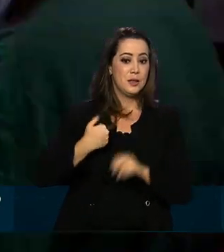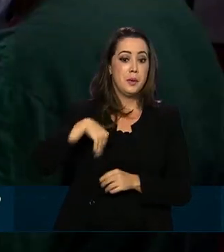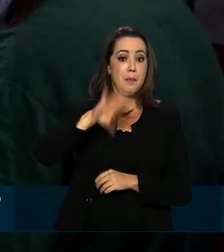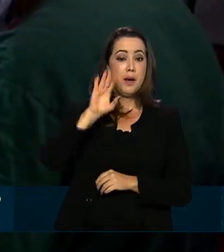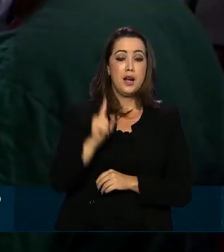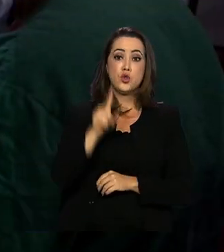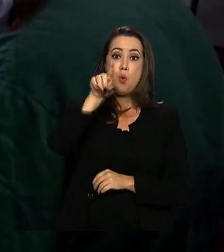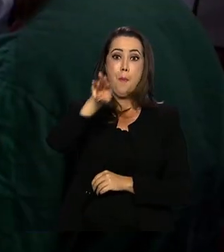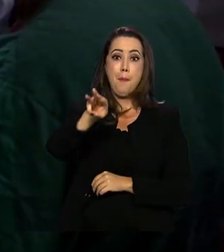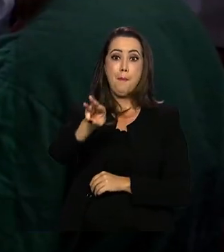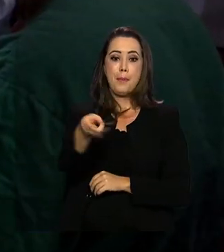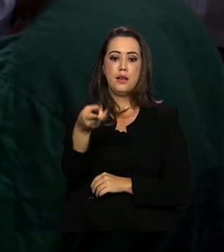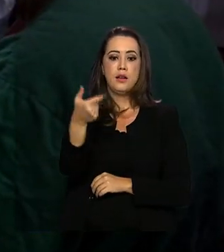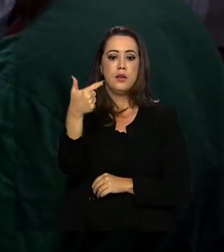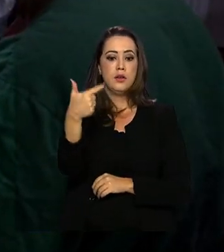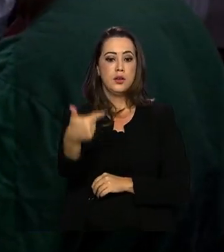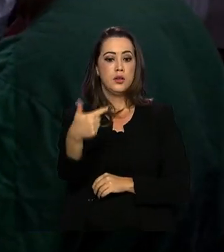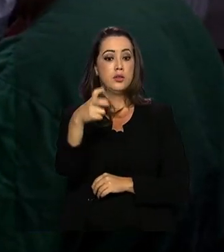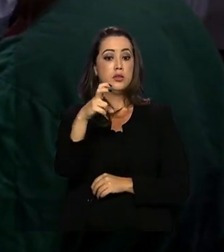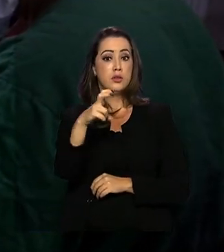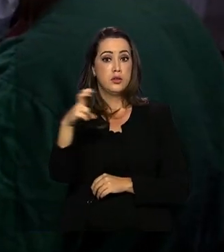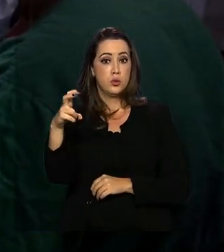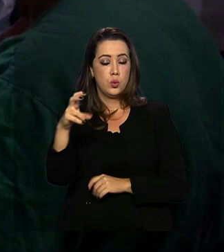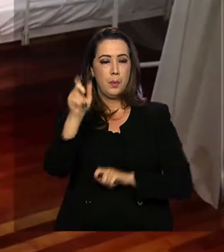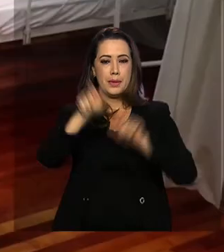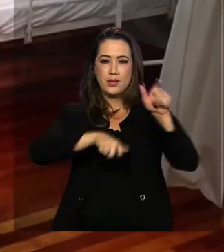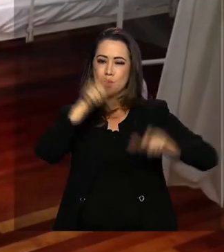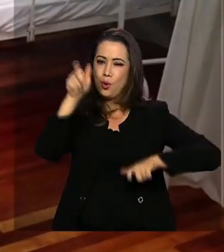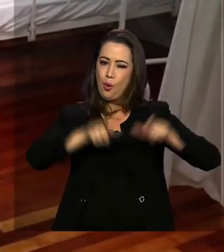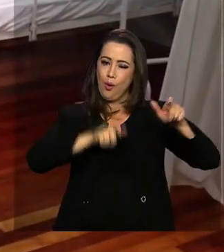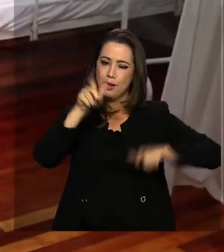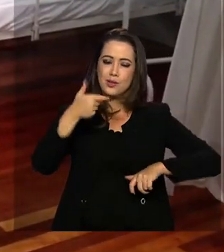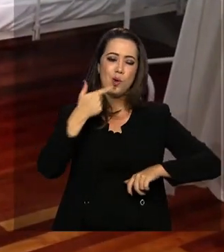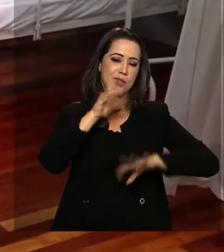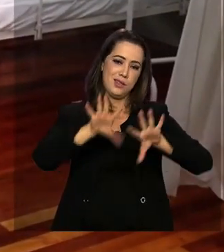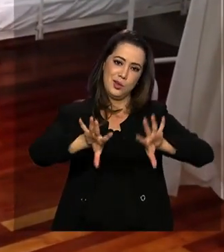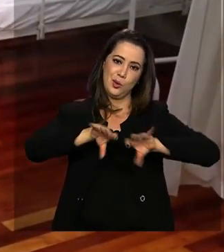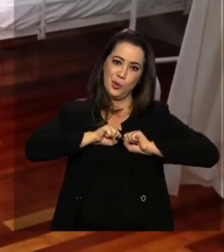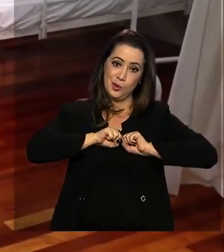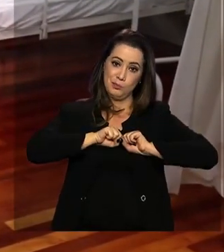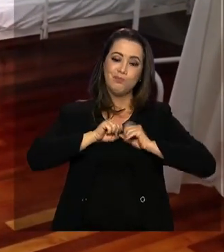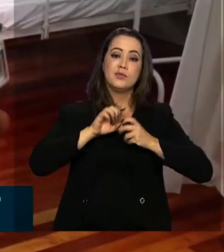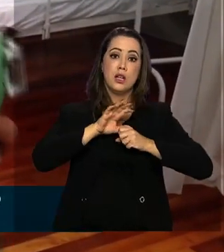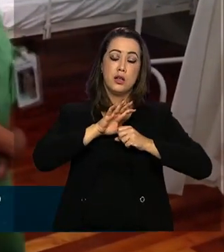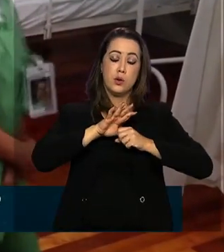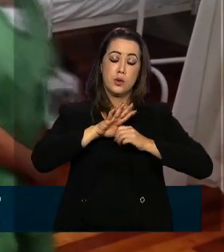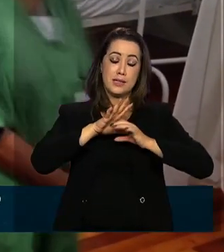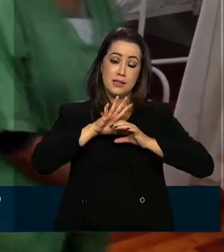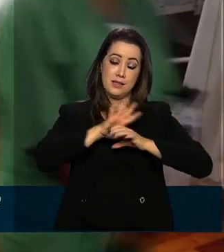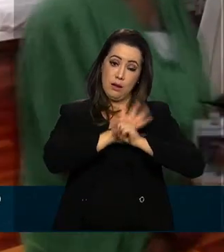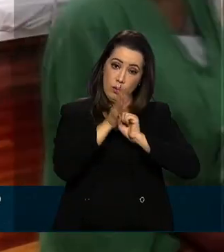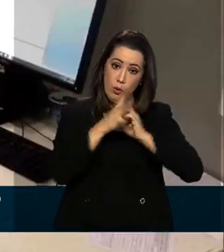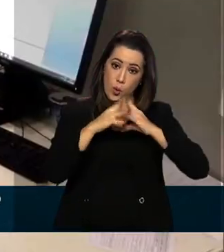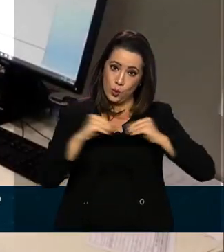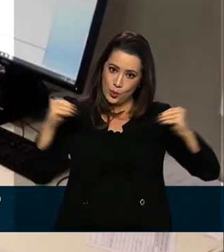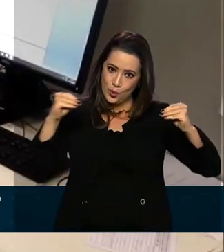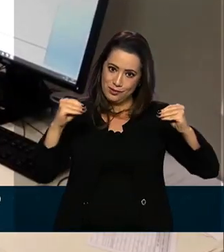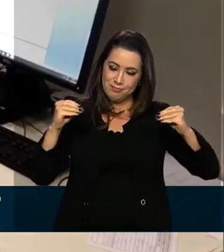1 milhão 255 mil pacientes curados. Do total de 1 milhão